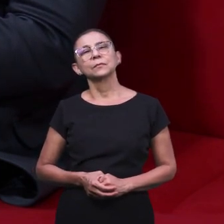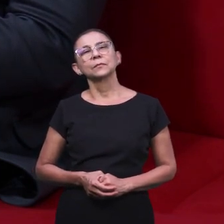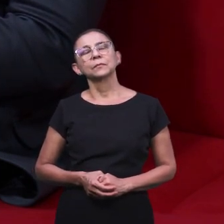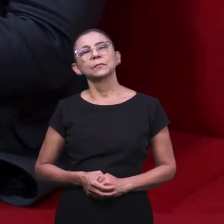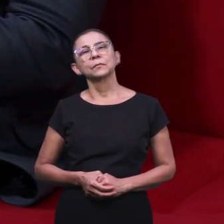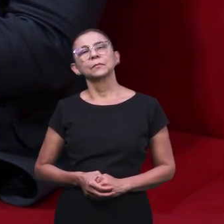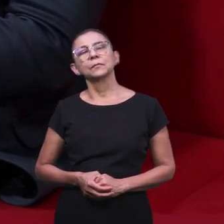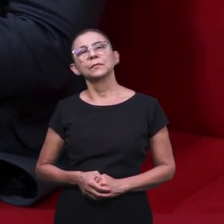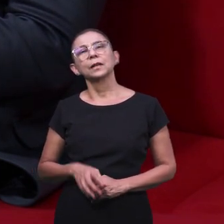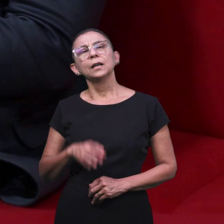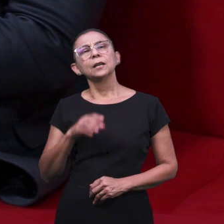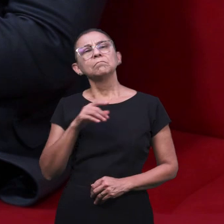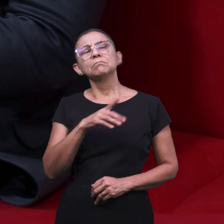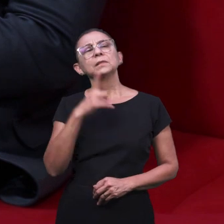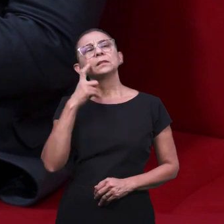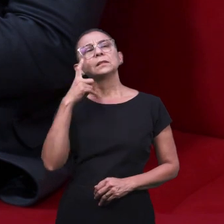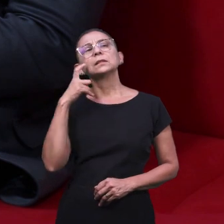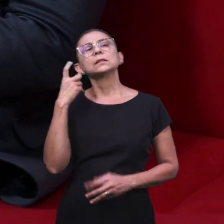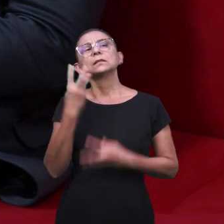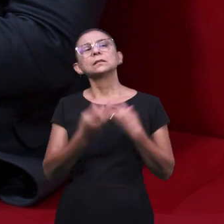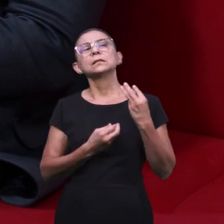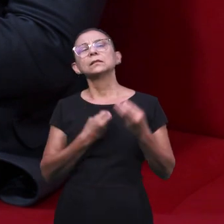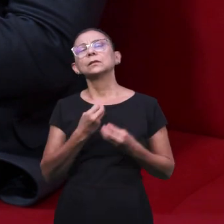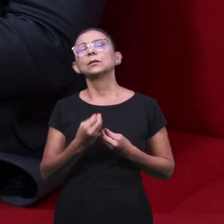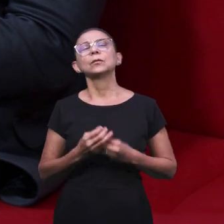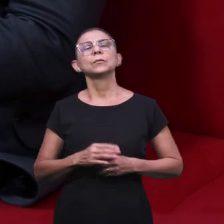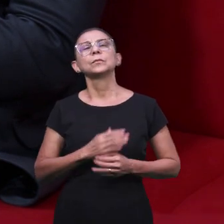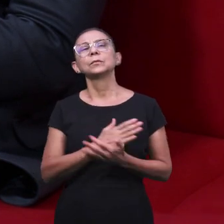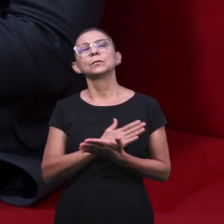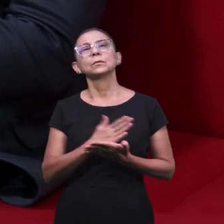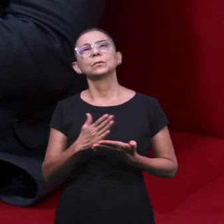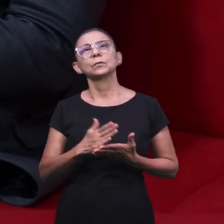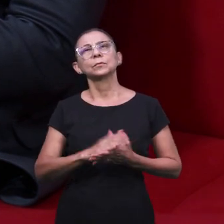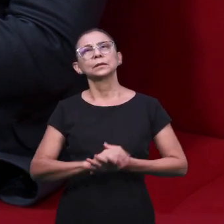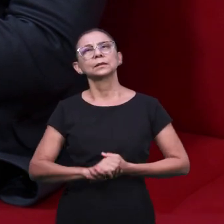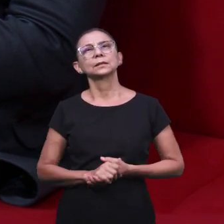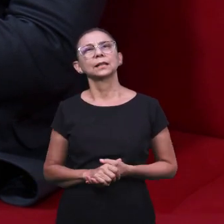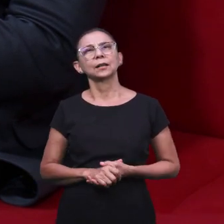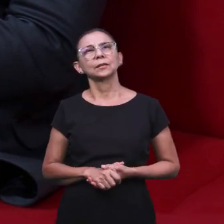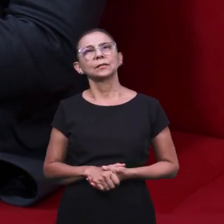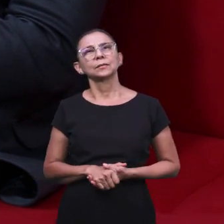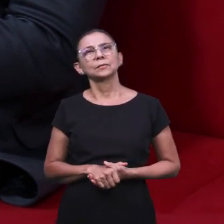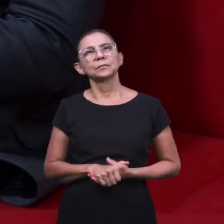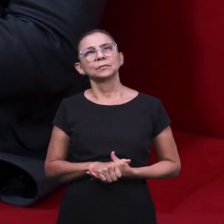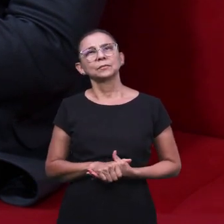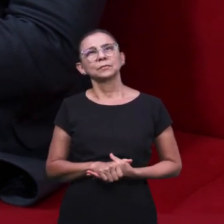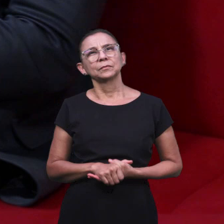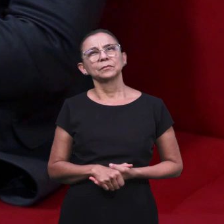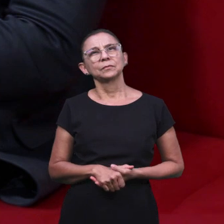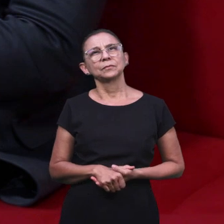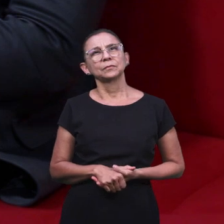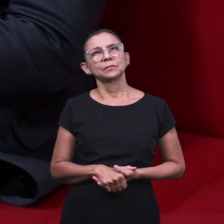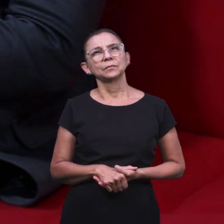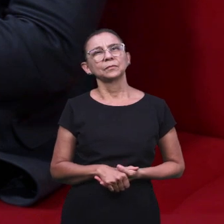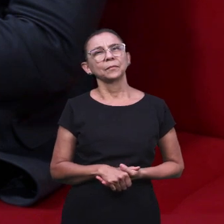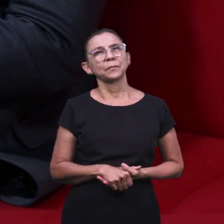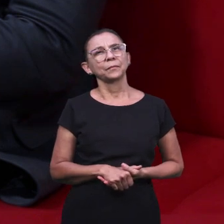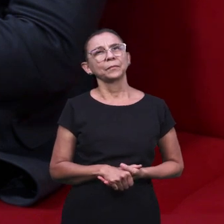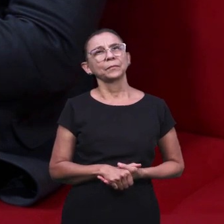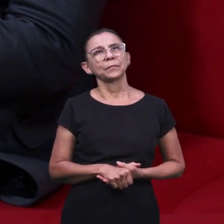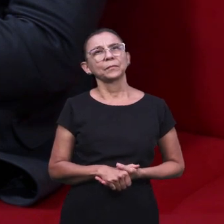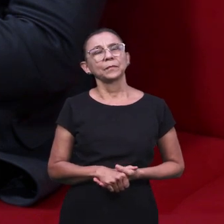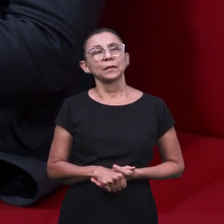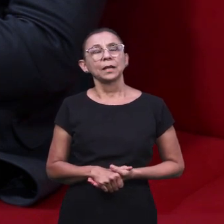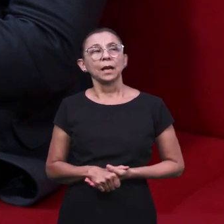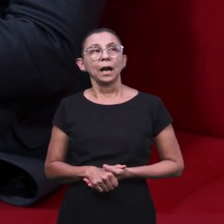surgiu o seu interesse e o envolvimento com a himnologia cristã? Mas eu sempre gostei disso, né? Como eu gosto de história,